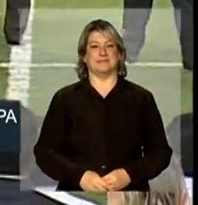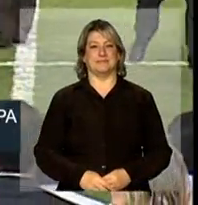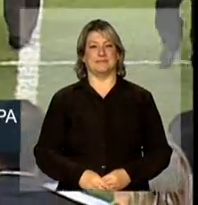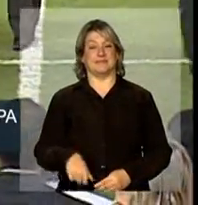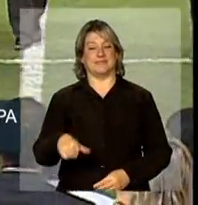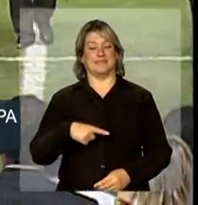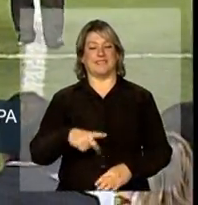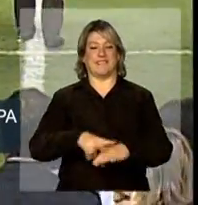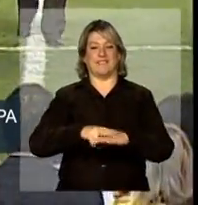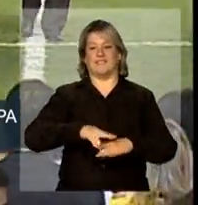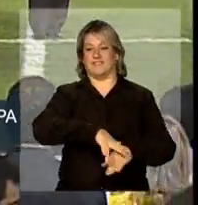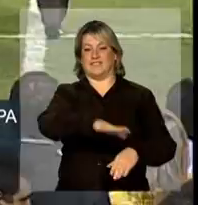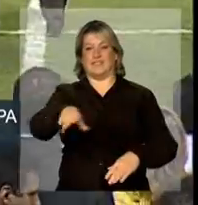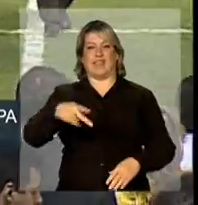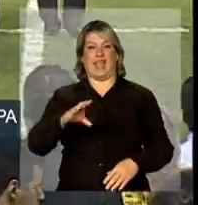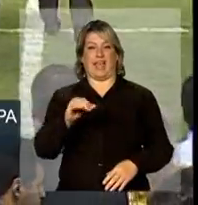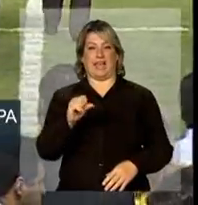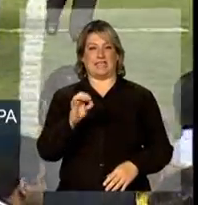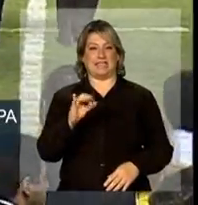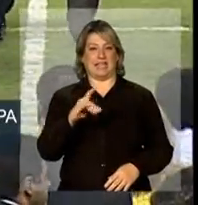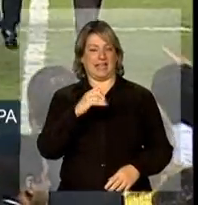no gramado do Castelão.